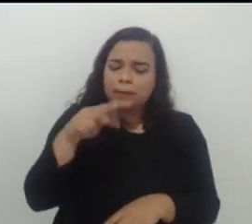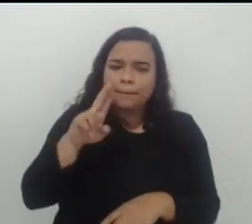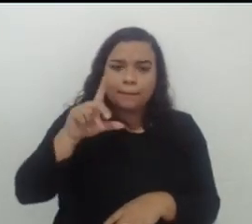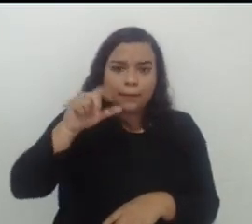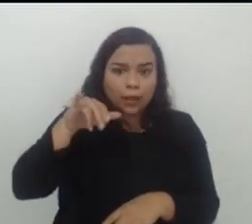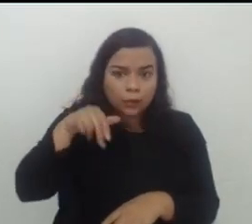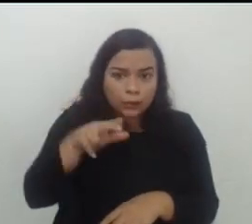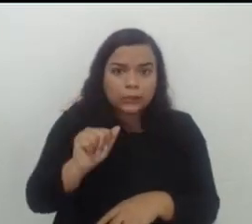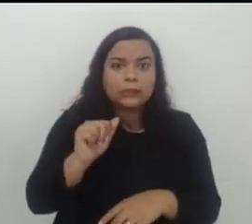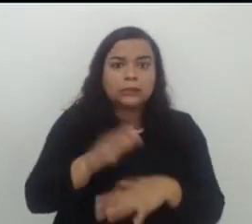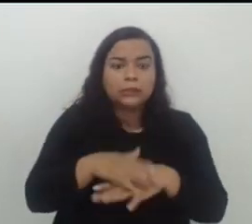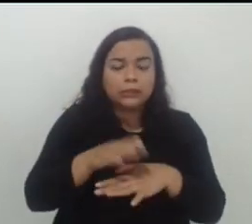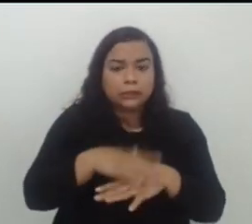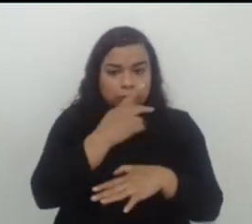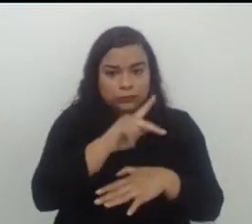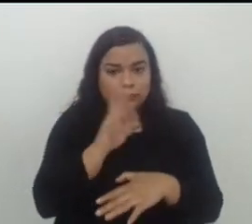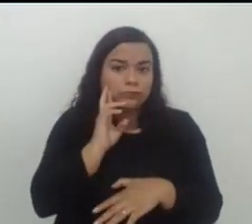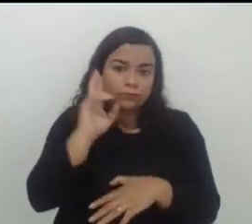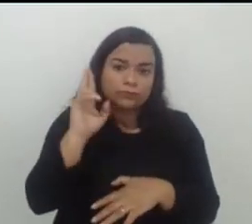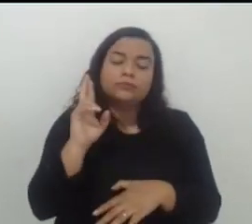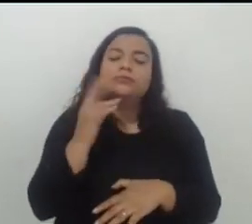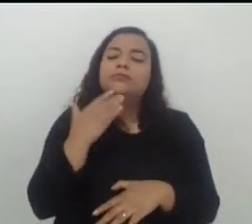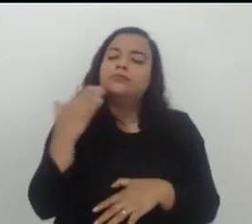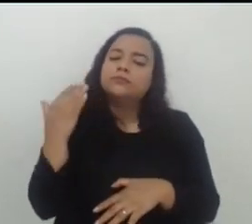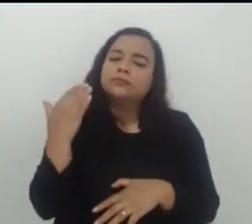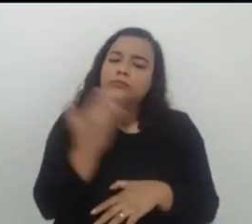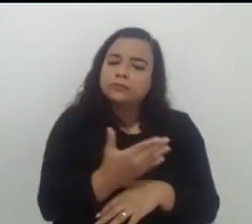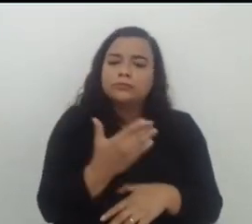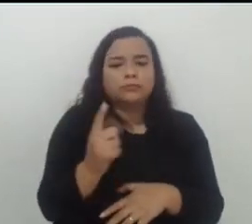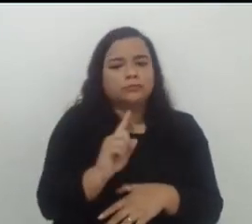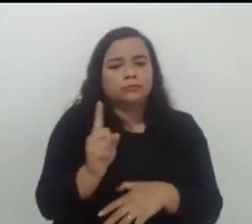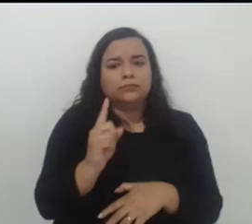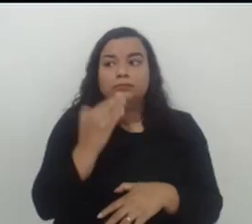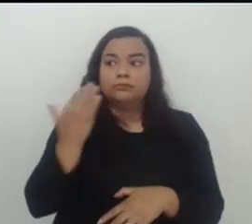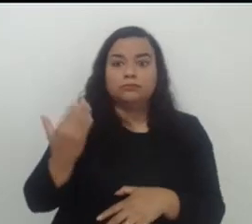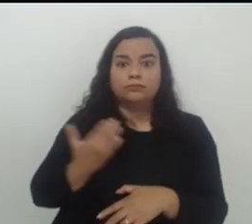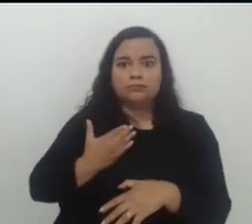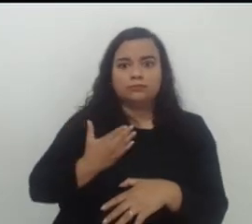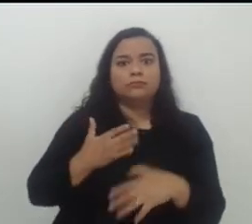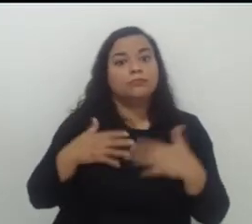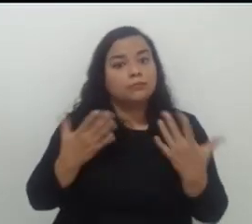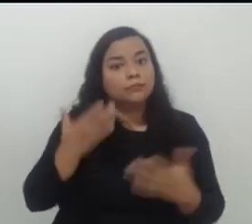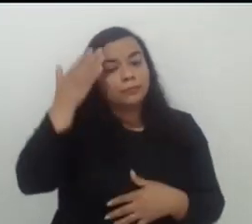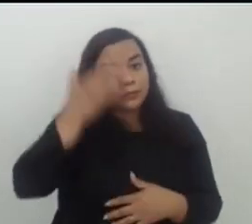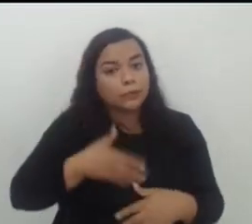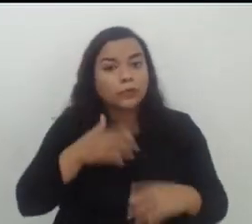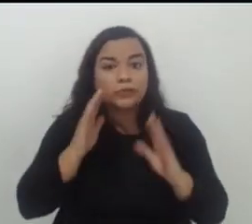parte apelada, e não apelante como referido, o que já evidencia de